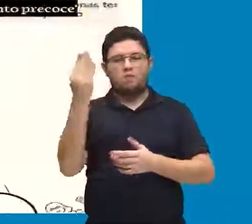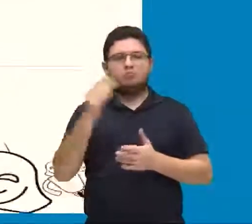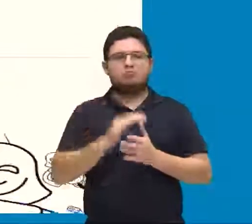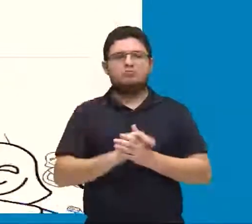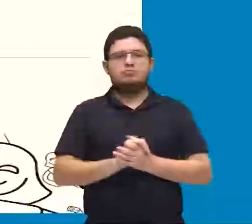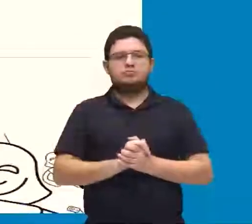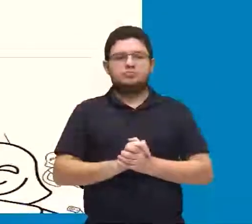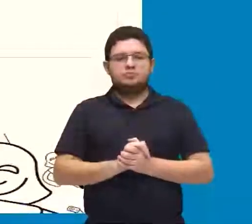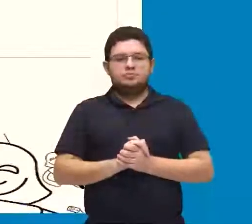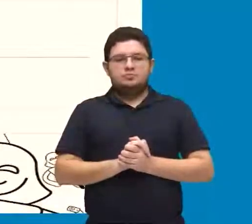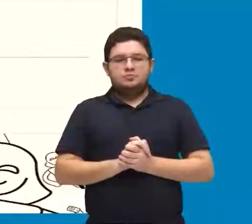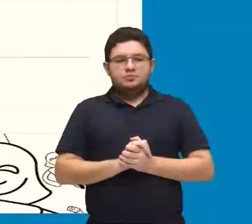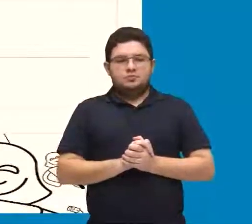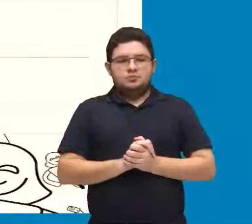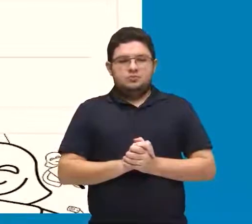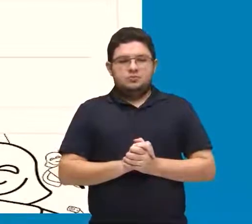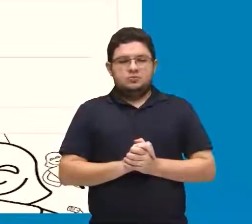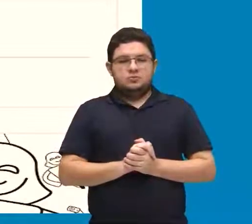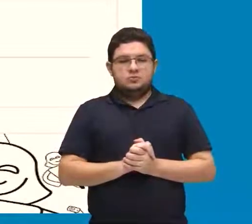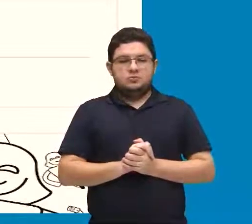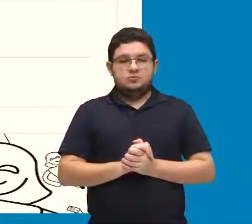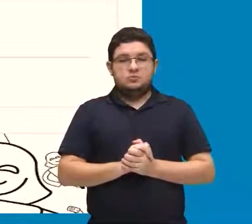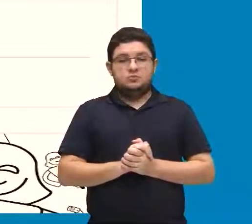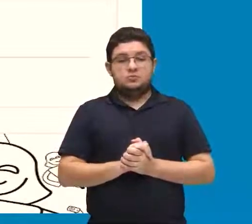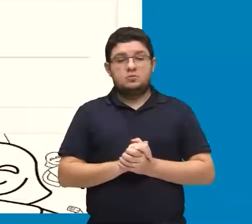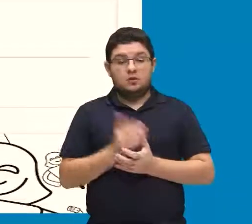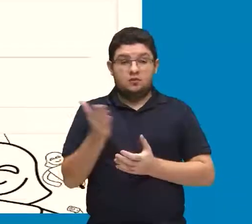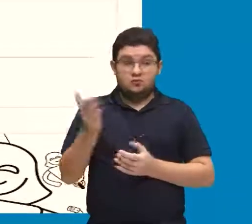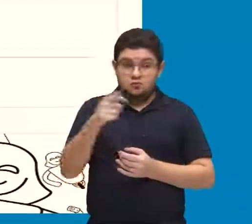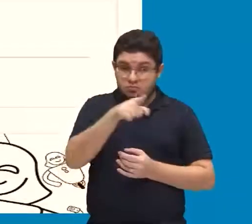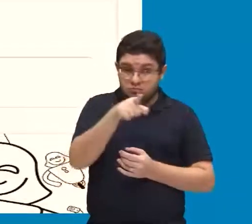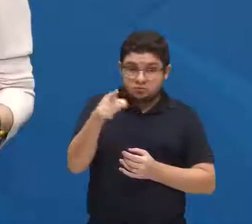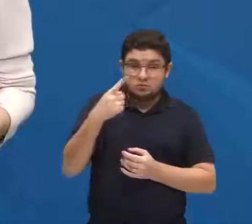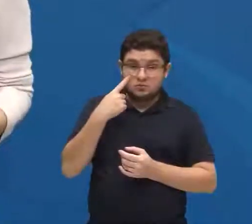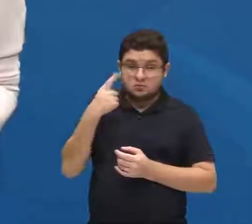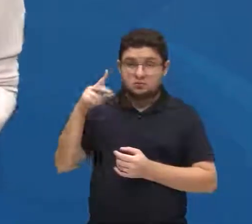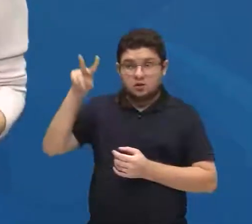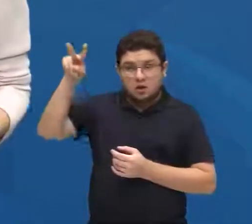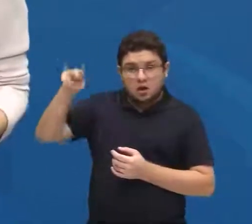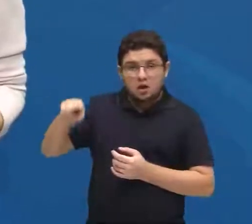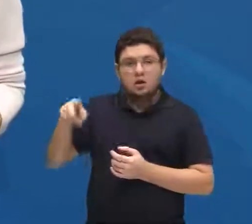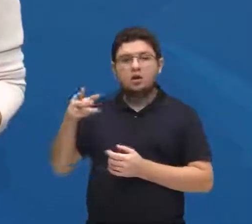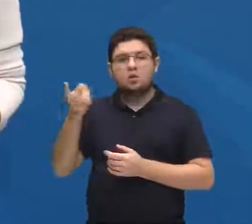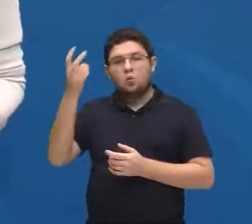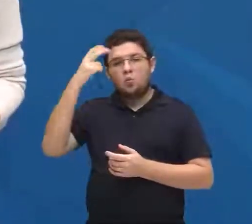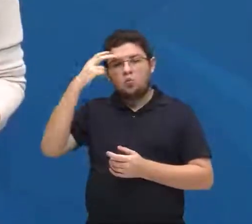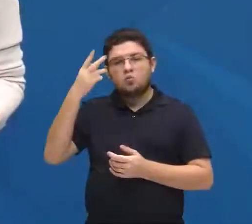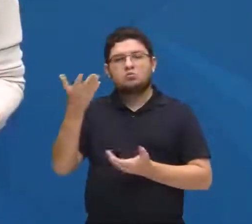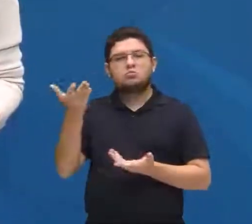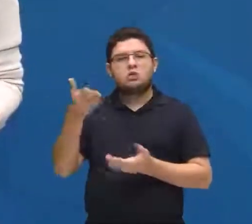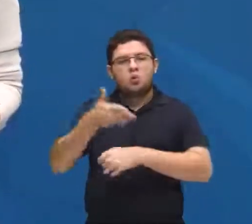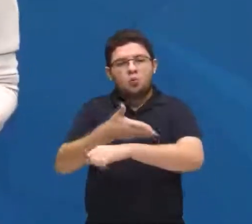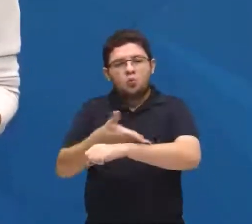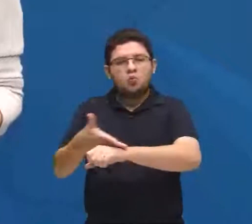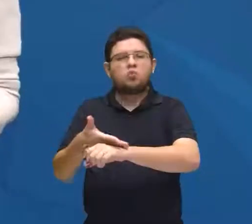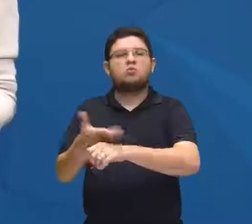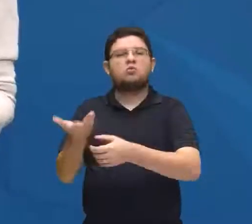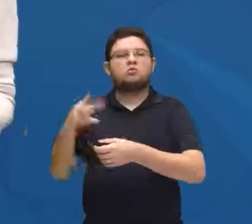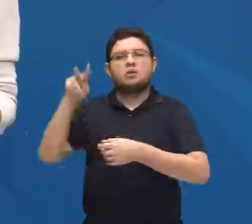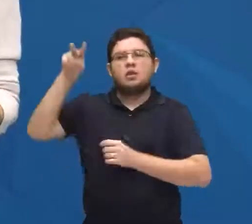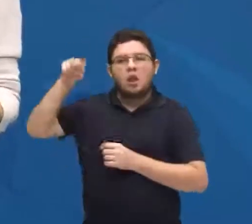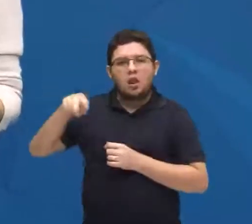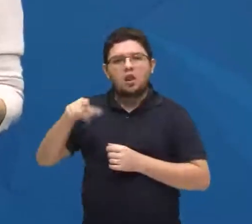verdadeiros ou falsos, tá bom? Então vamos ler, vamos ter ali a cultura, né, o hábito de ler para além daquilo que a